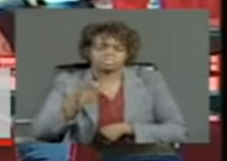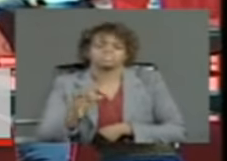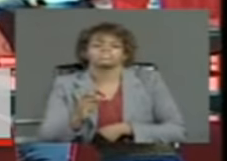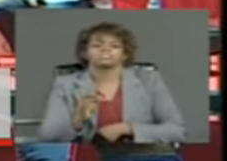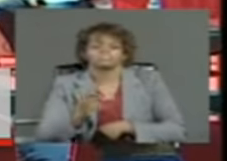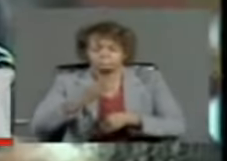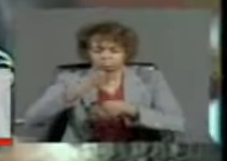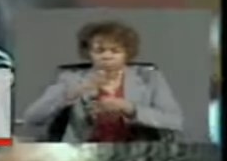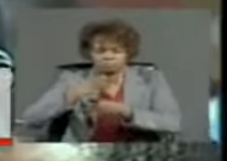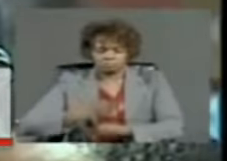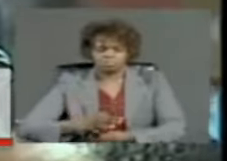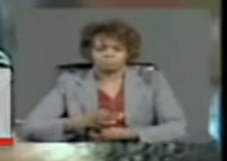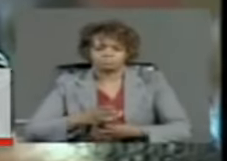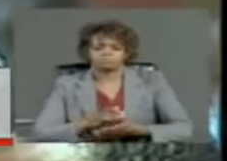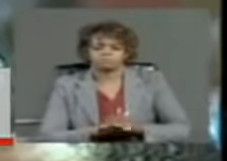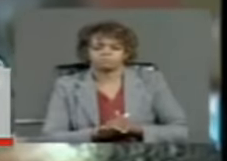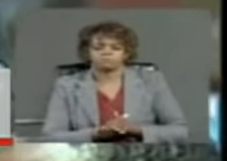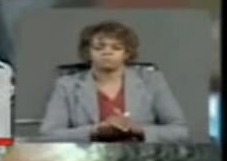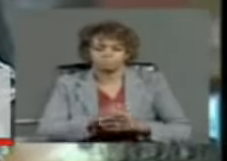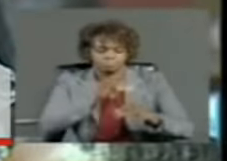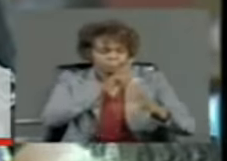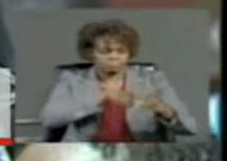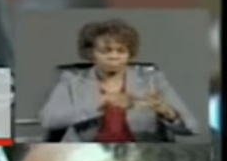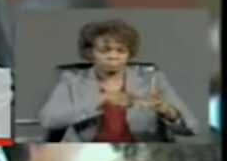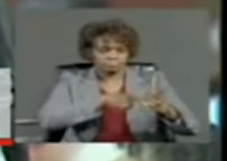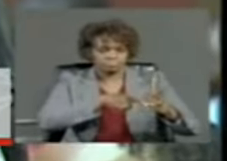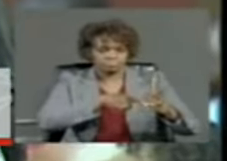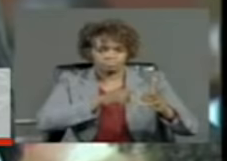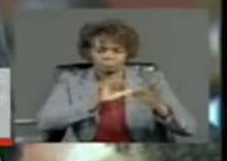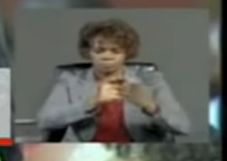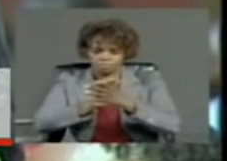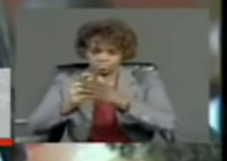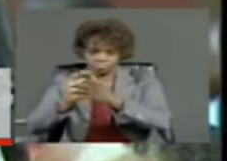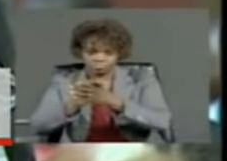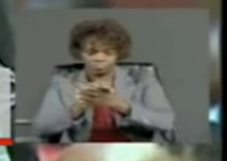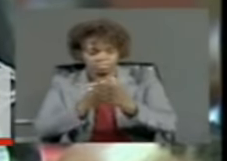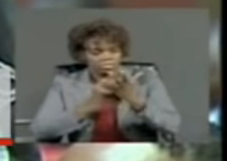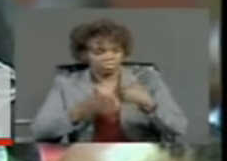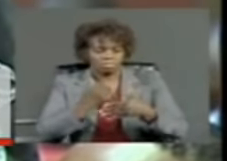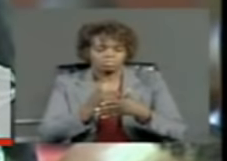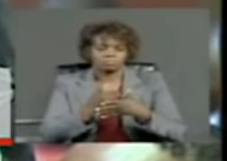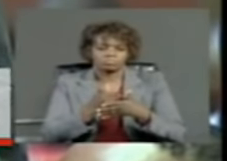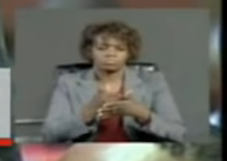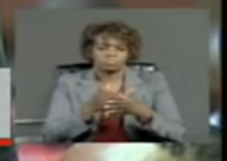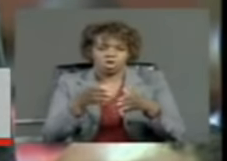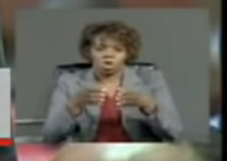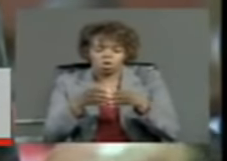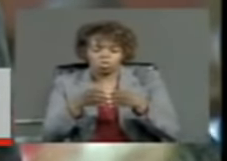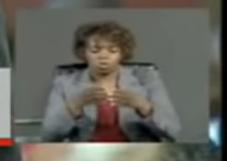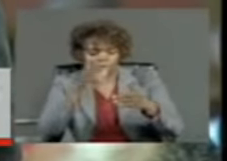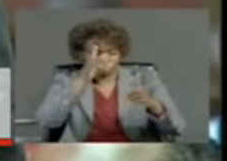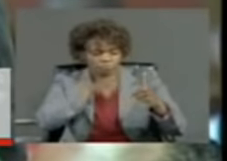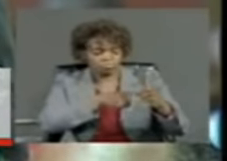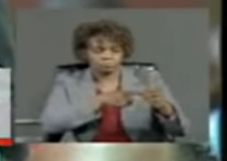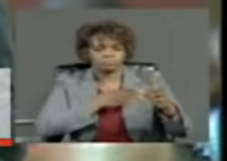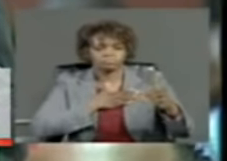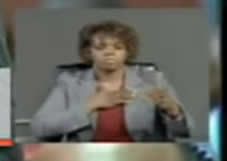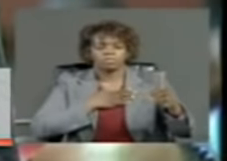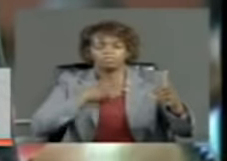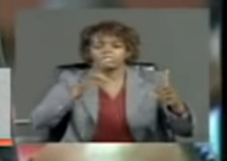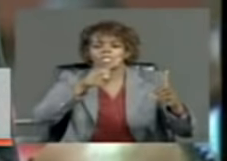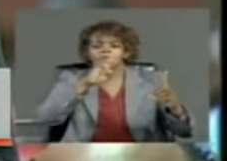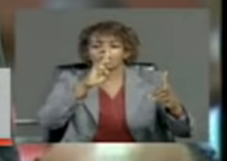Excelência, nós somos os ativistas, ou os revus, e somos conhecidos de